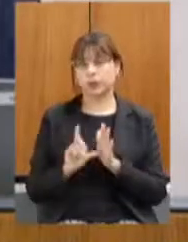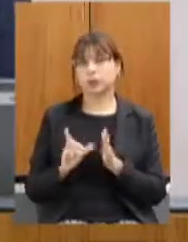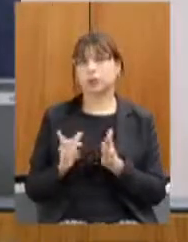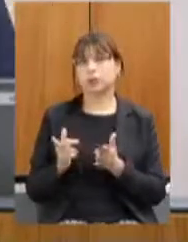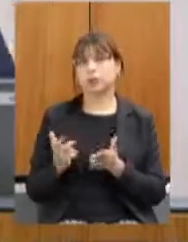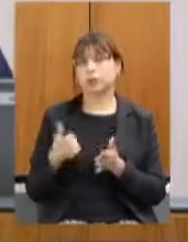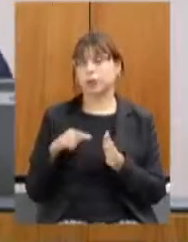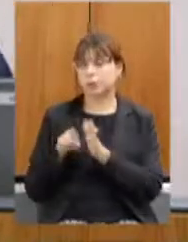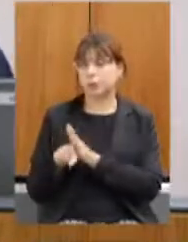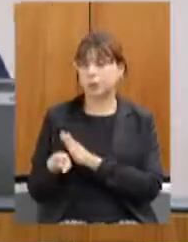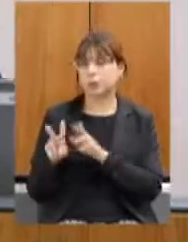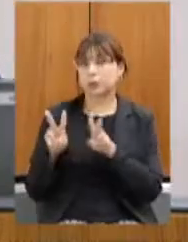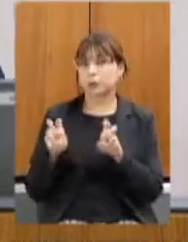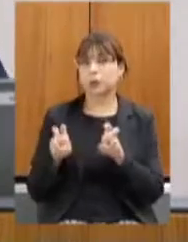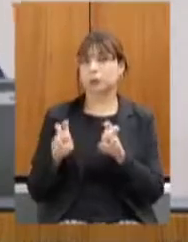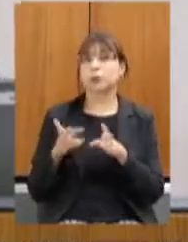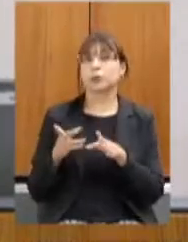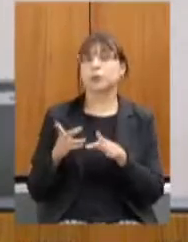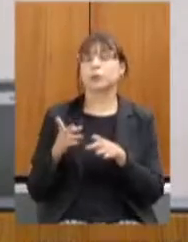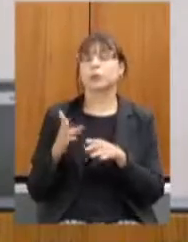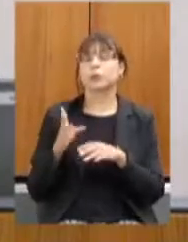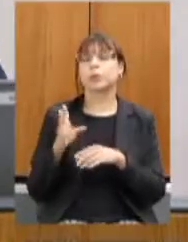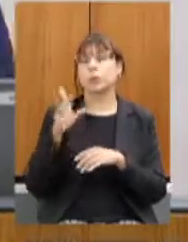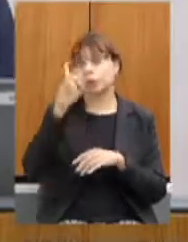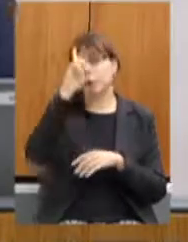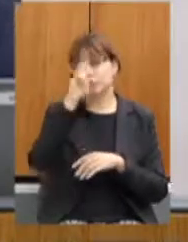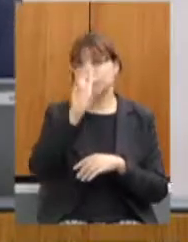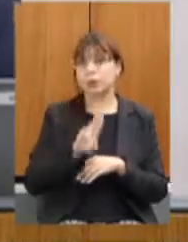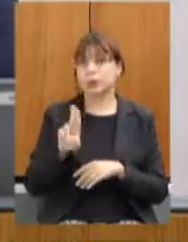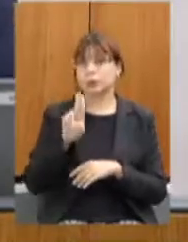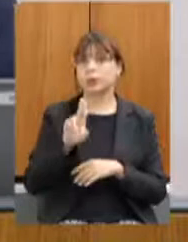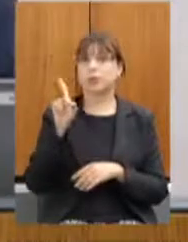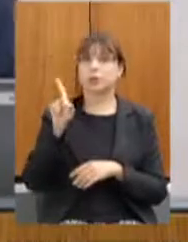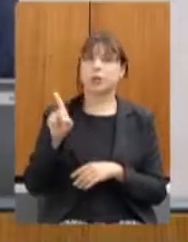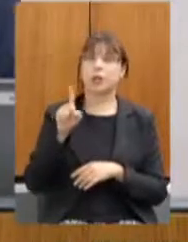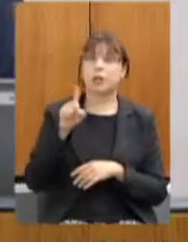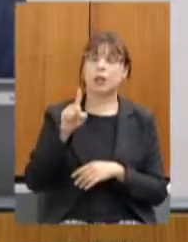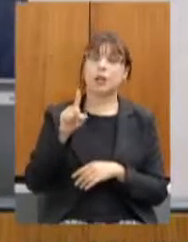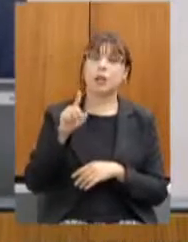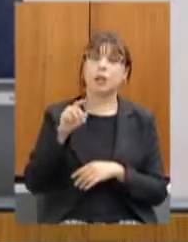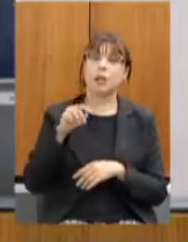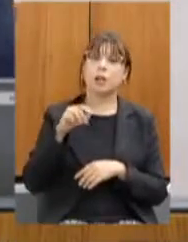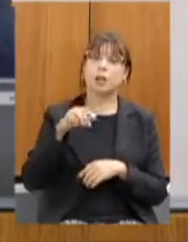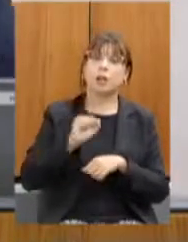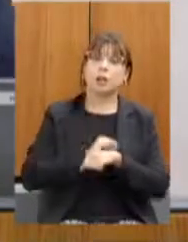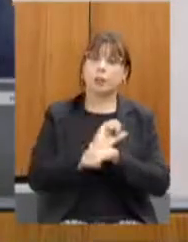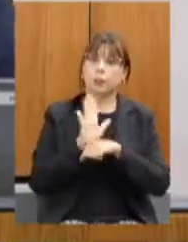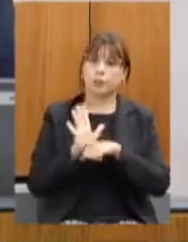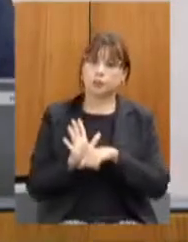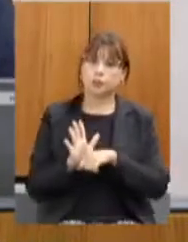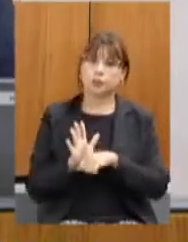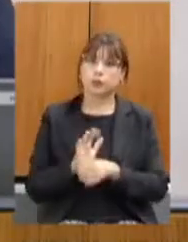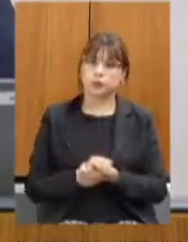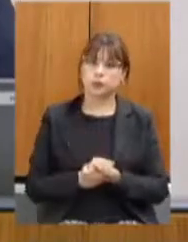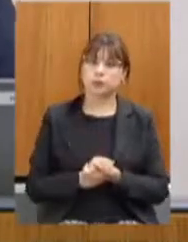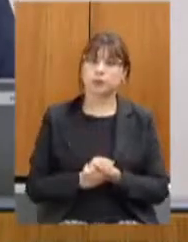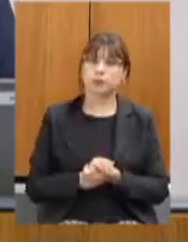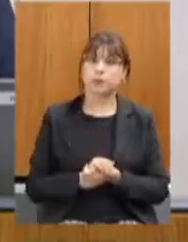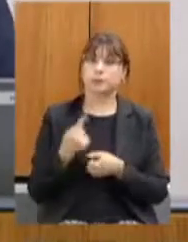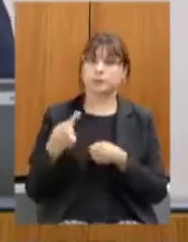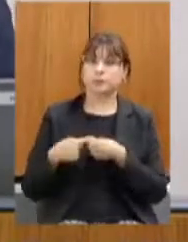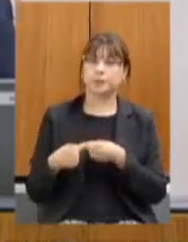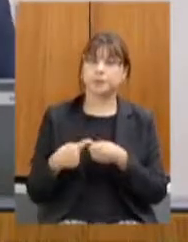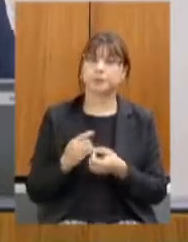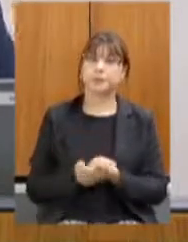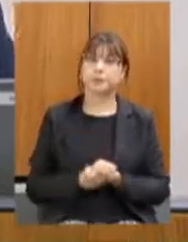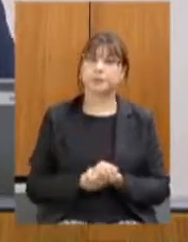a questão do Hospital Universitário de Montes Claros o Hospital Universitário na cara deputada Laura Serrano é o